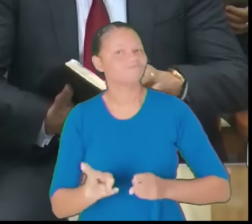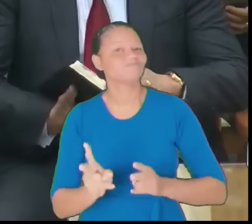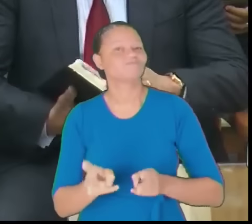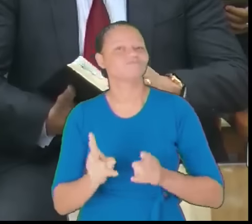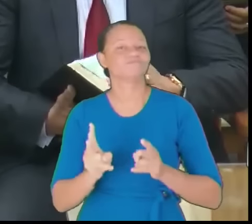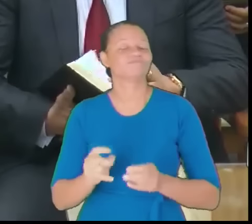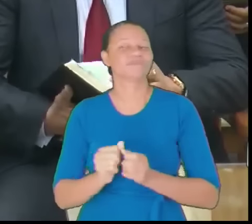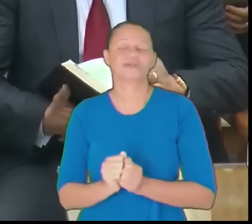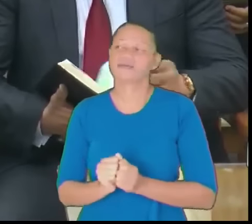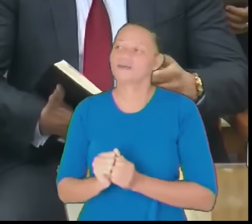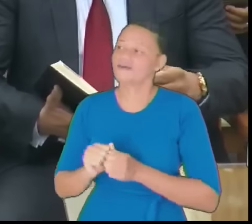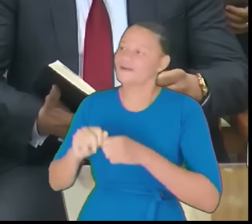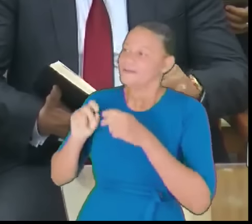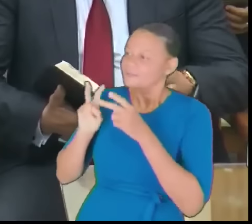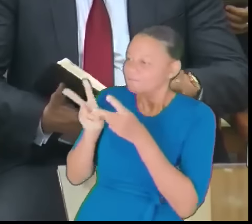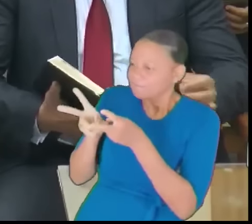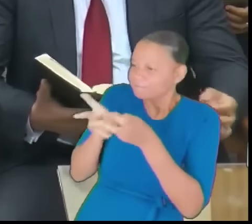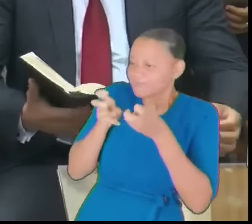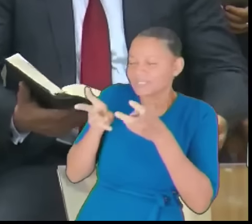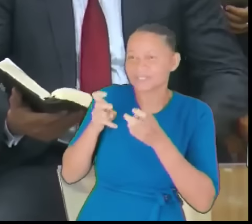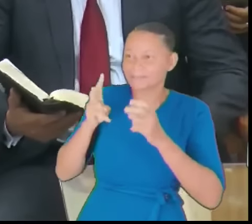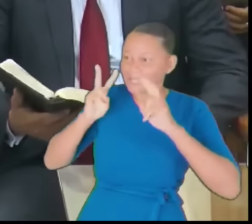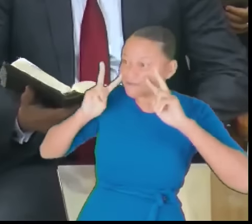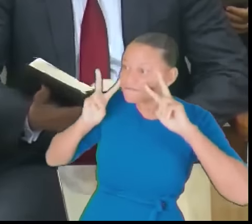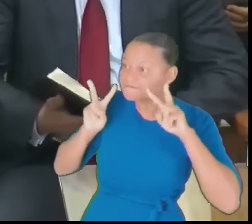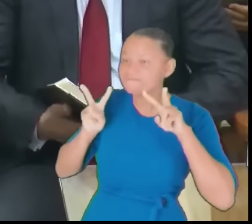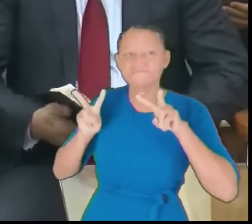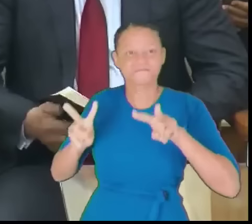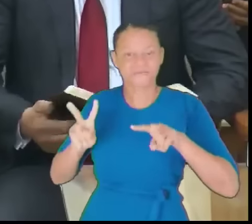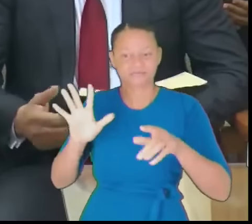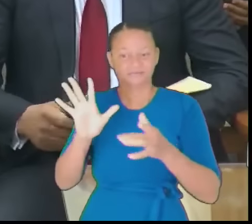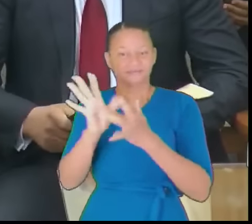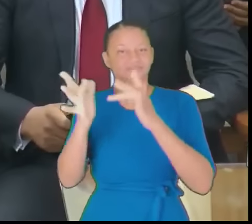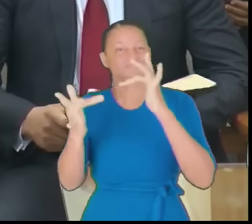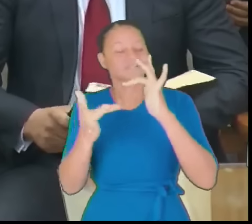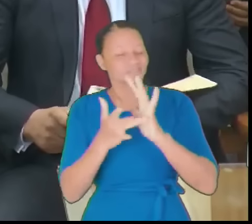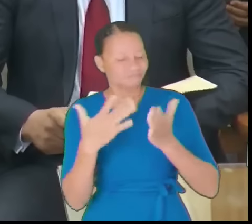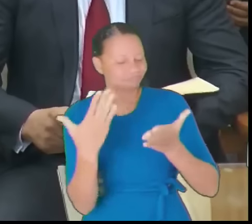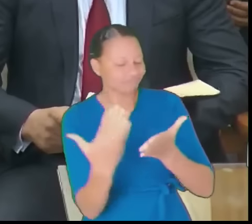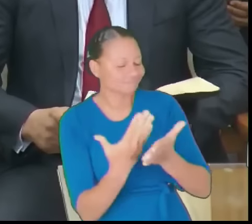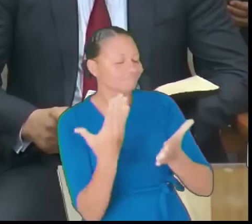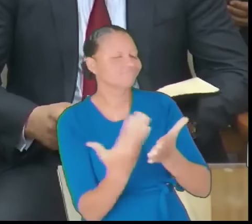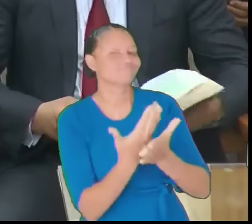vendo Jesus em cantares. Vendo Jesus em cantares.